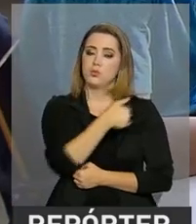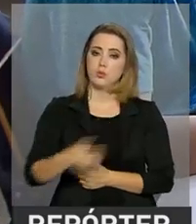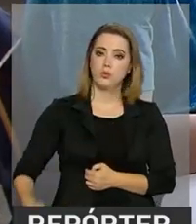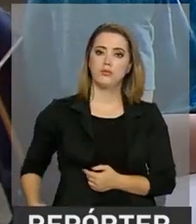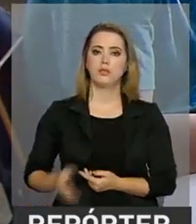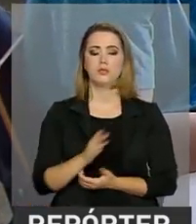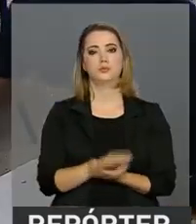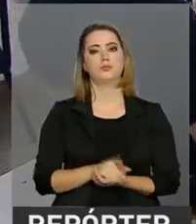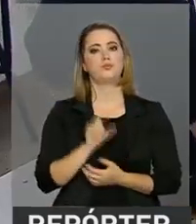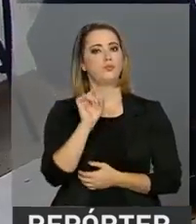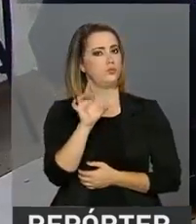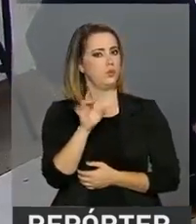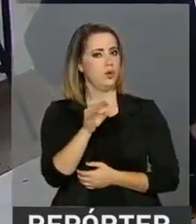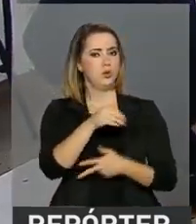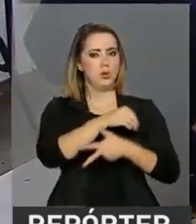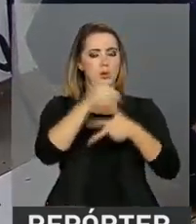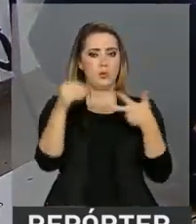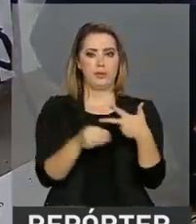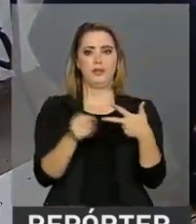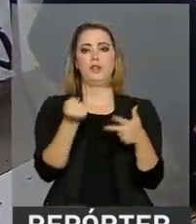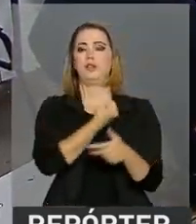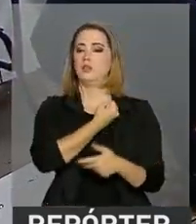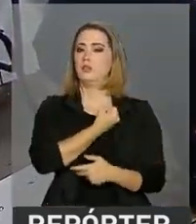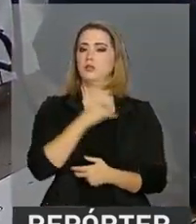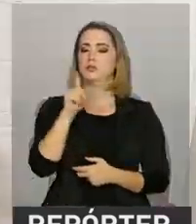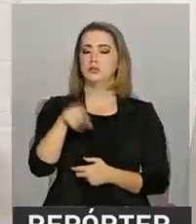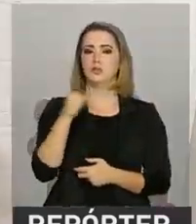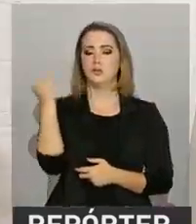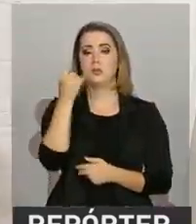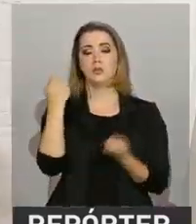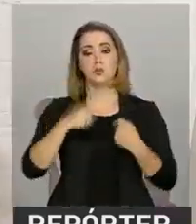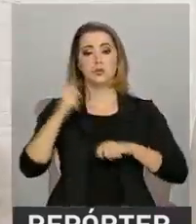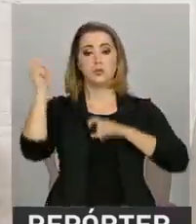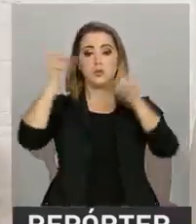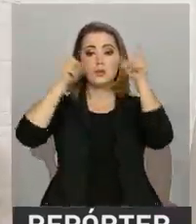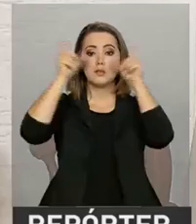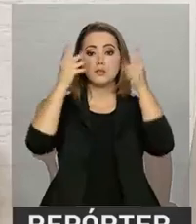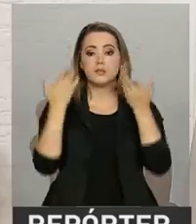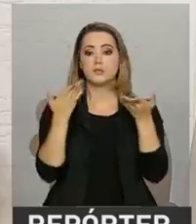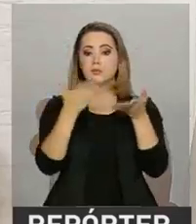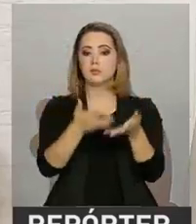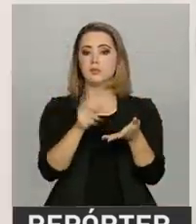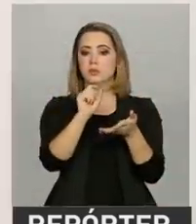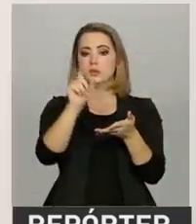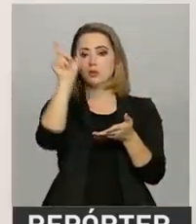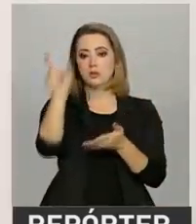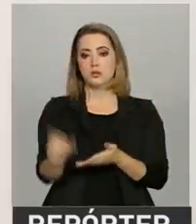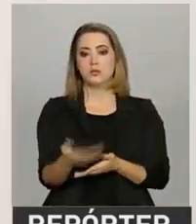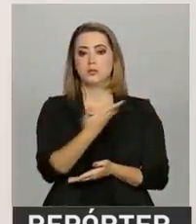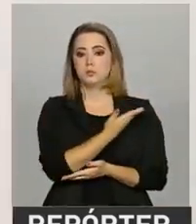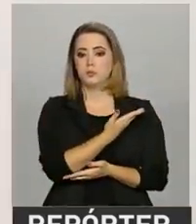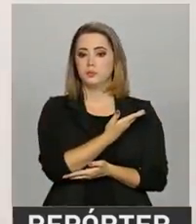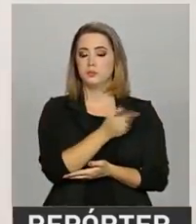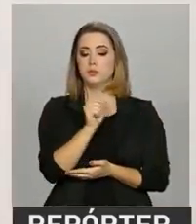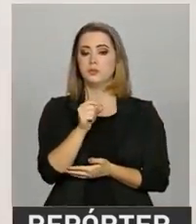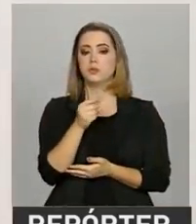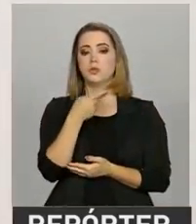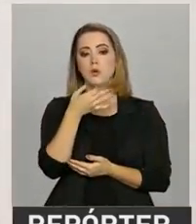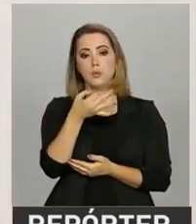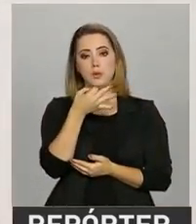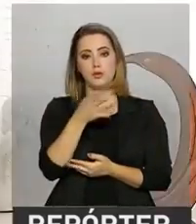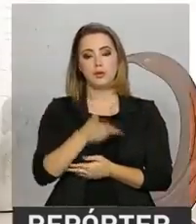seleção os estudantes precisam ficar atentos o psicólogo e orientador vocacional pedro paulo vieira dá